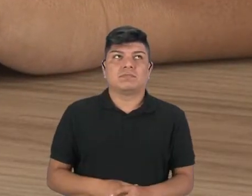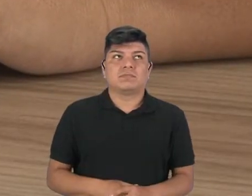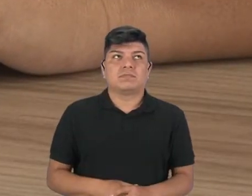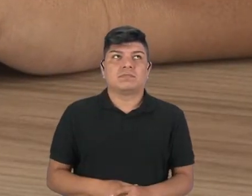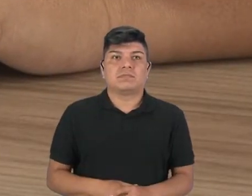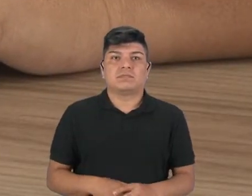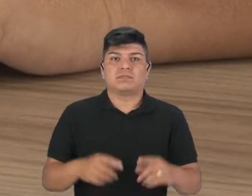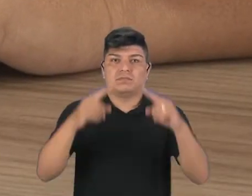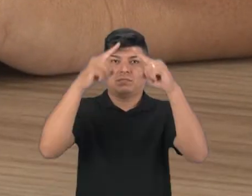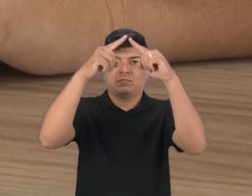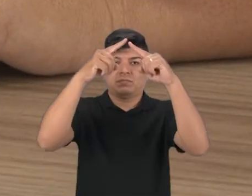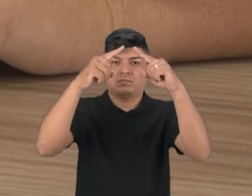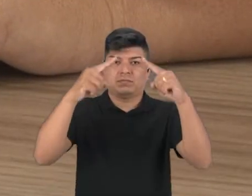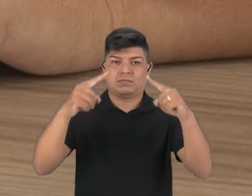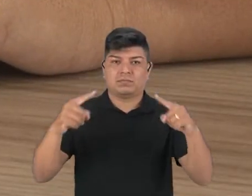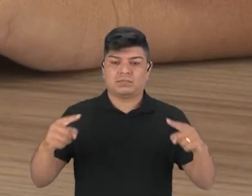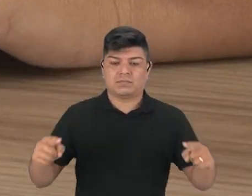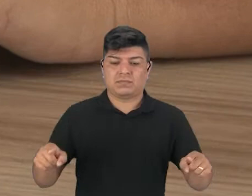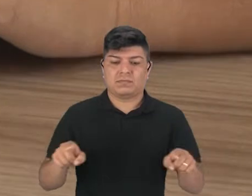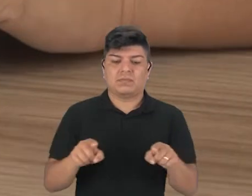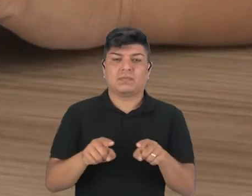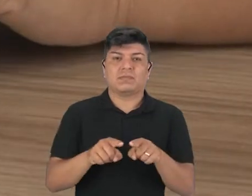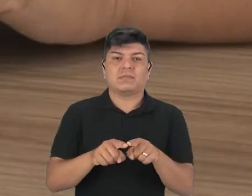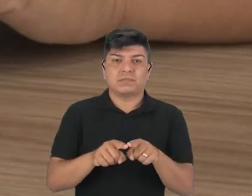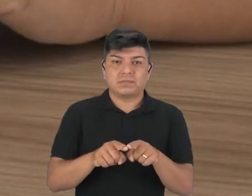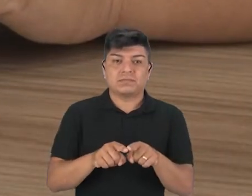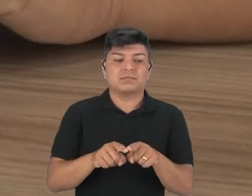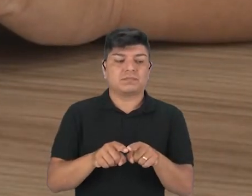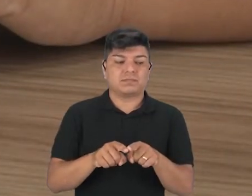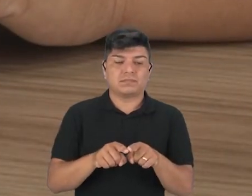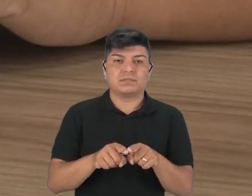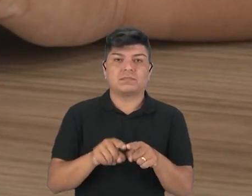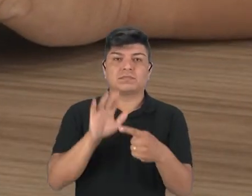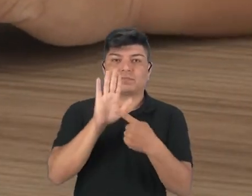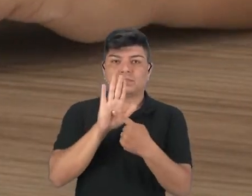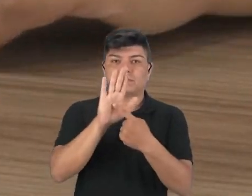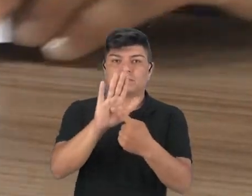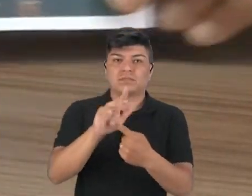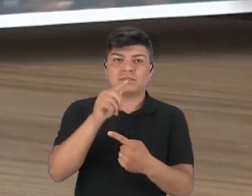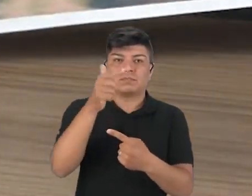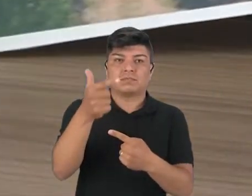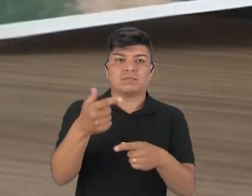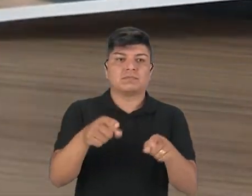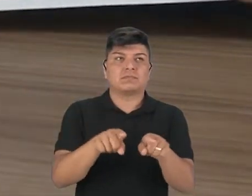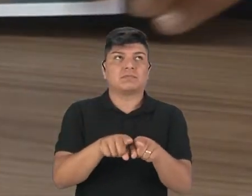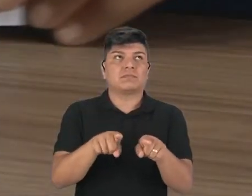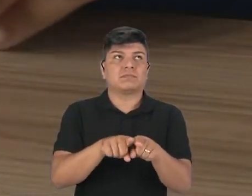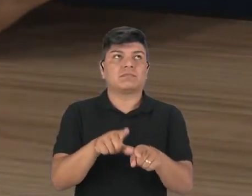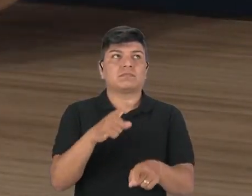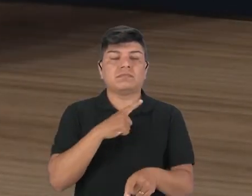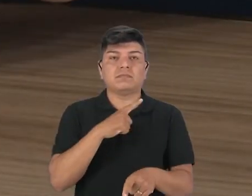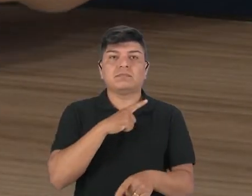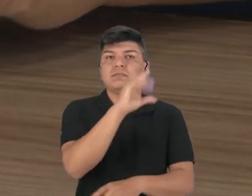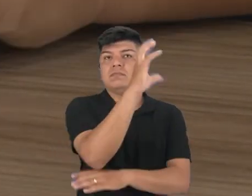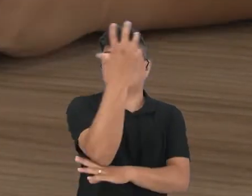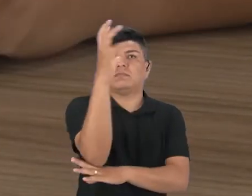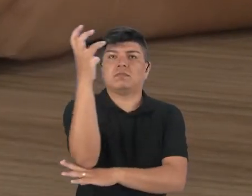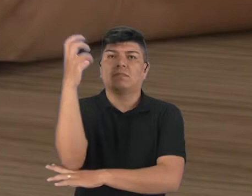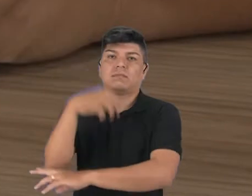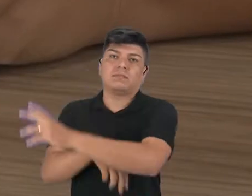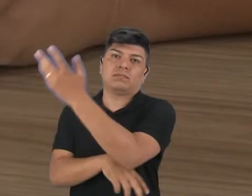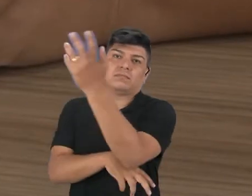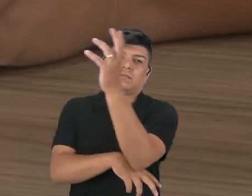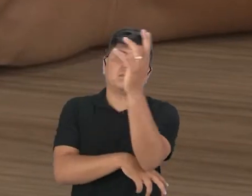de uma pirâmide, não é isso? E aí eu vou mostrar outras formas existentes na